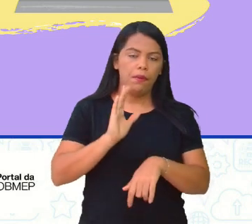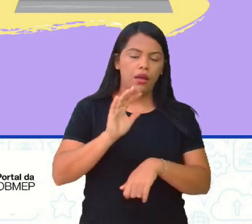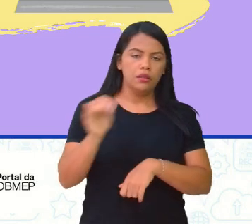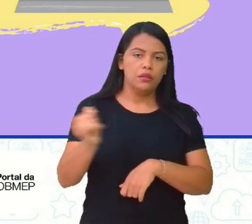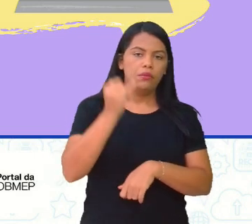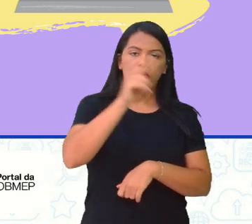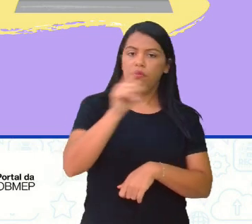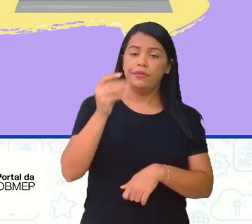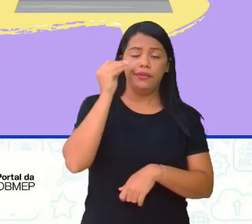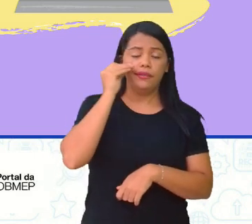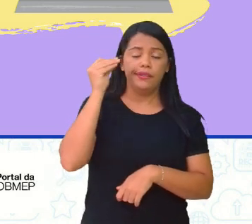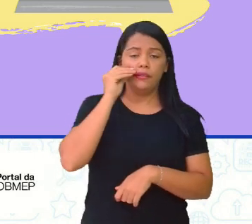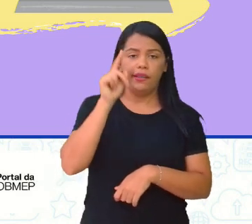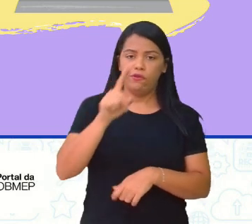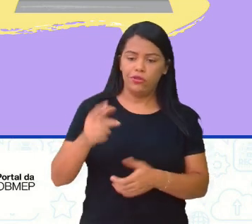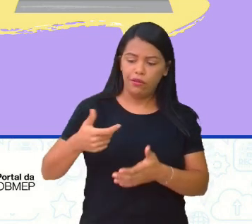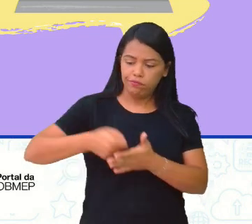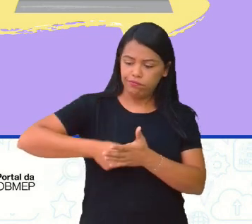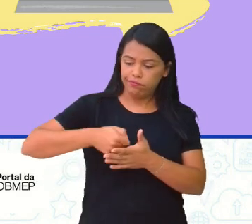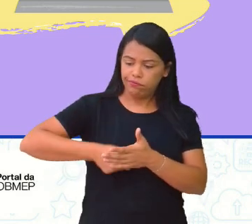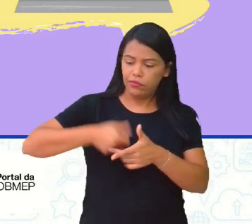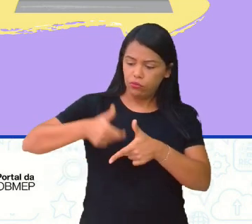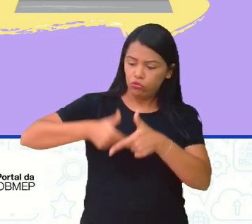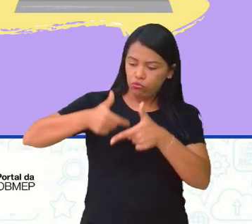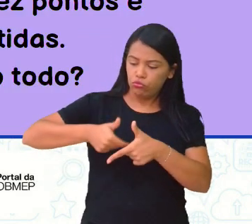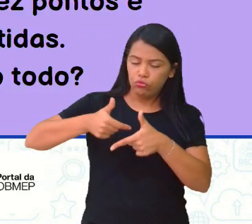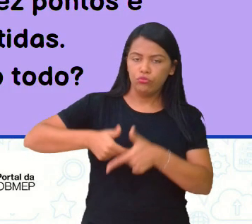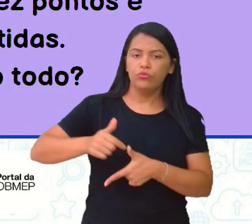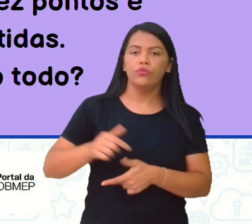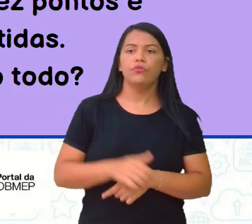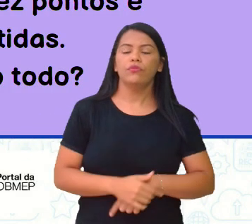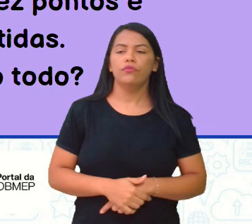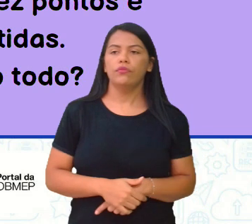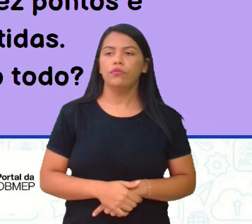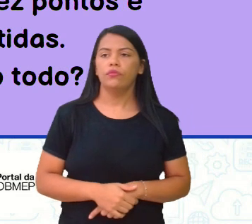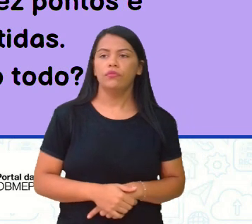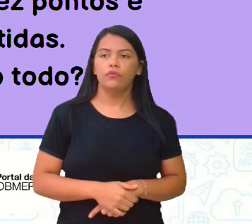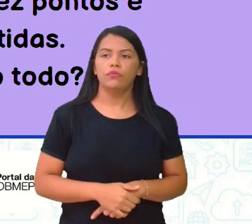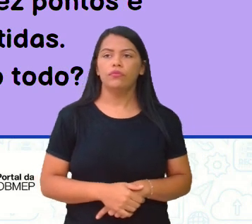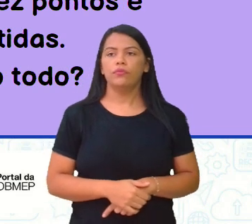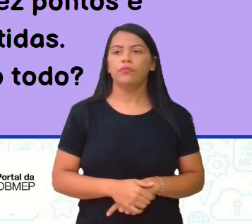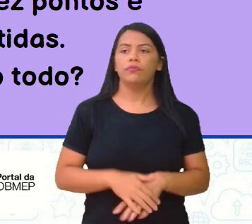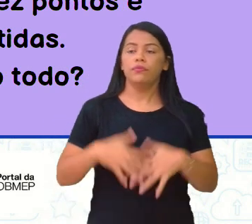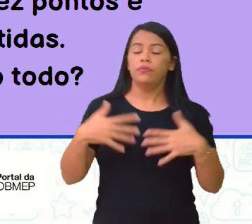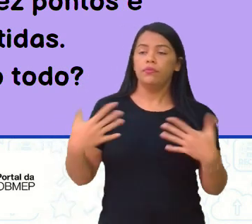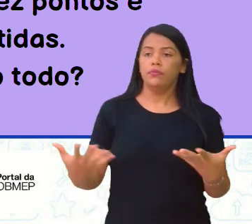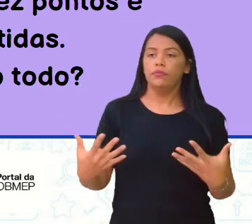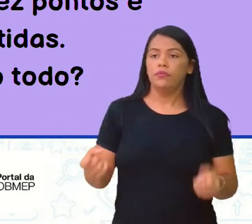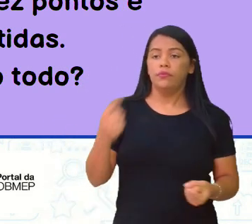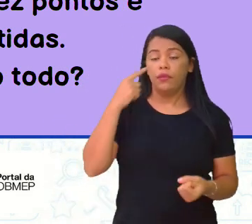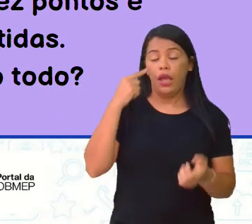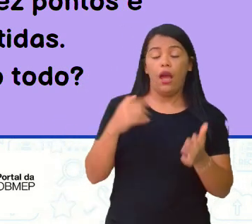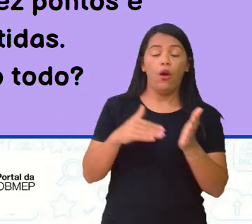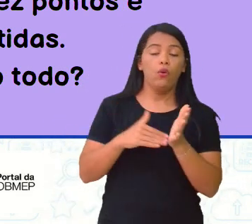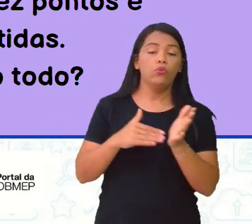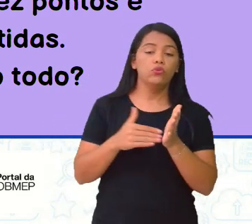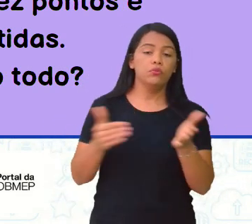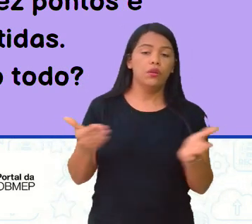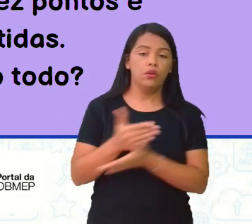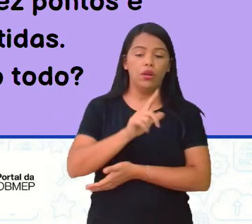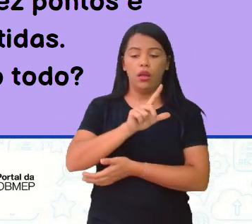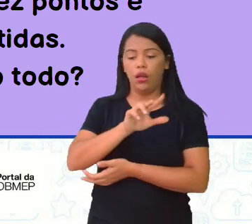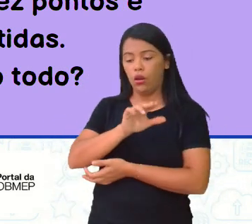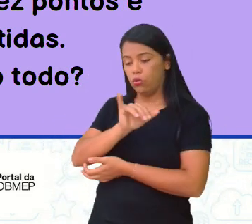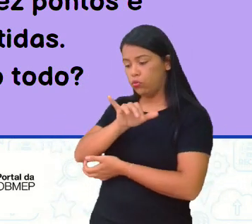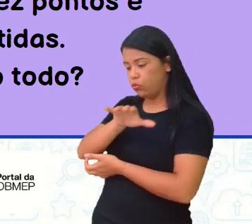você tentar, você persistir, certo? Vamos lá? E a última, Lúcia